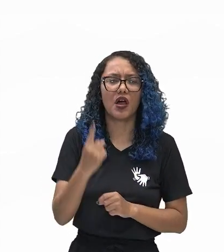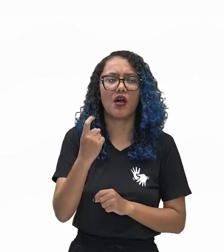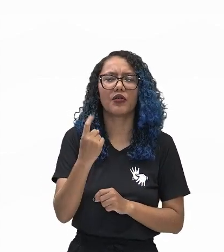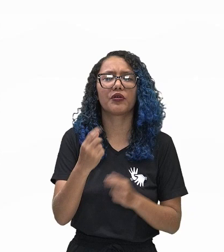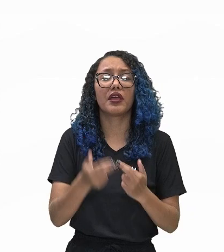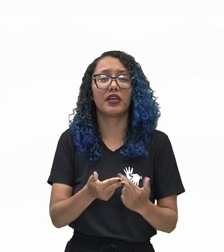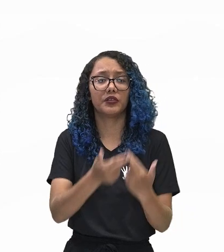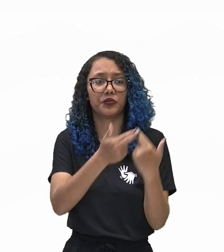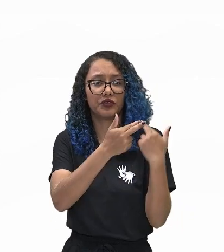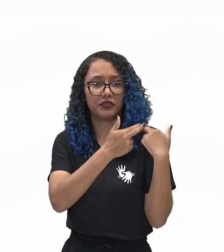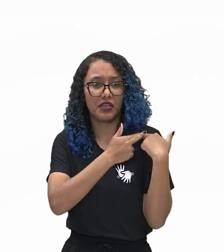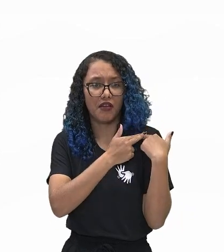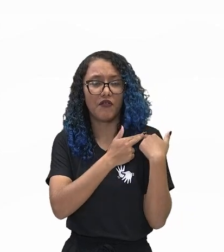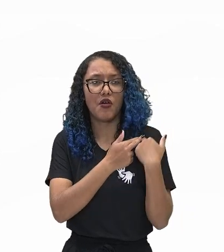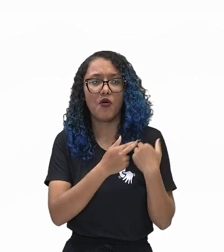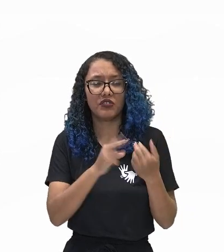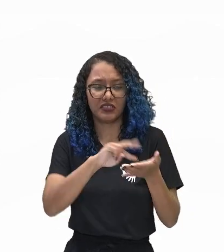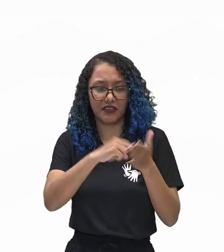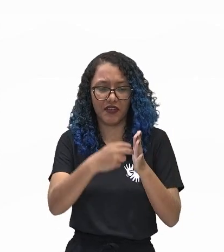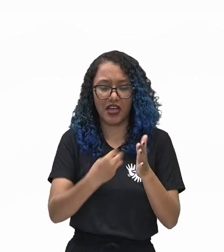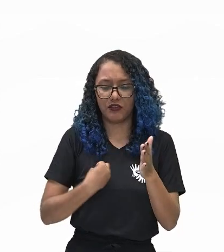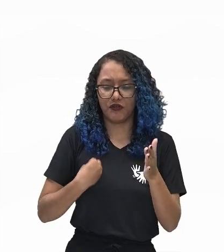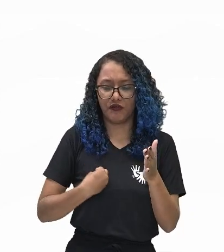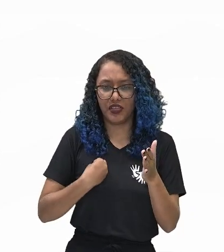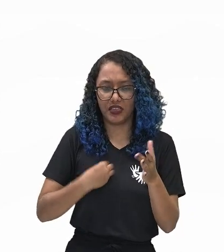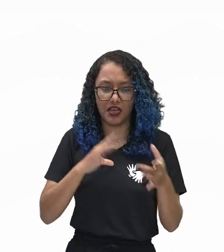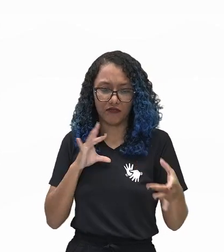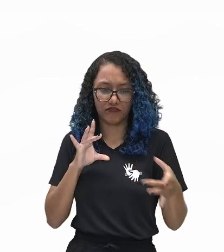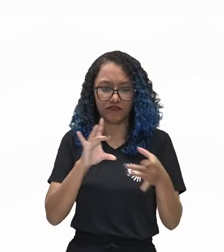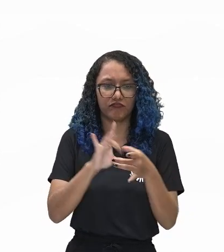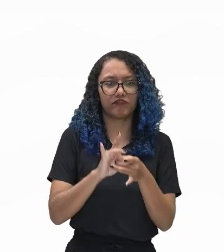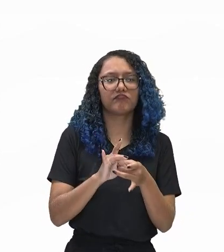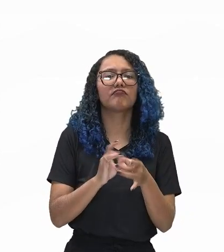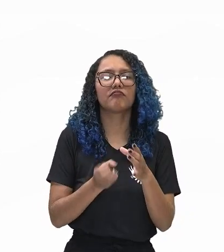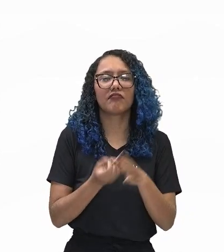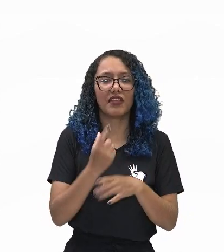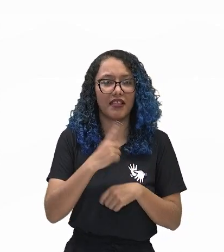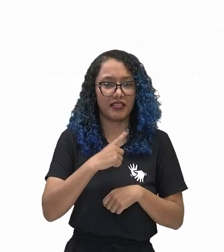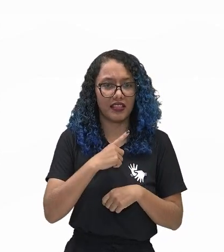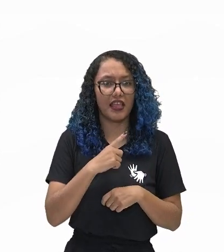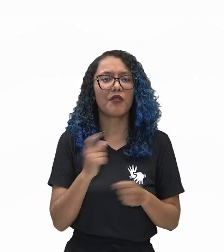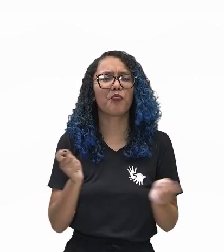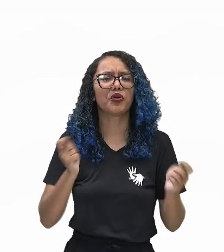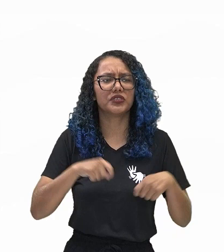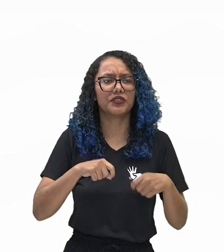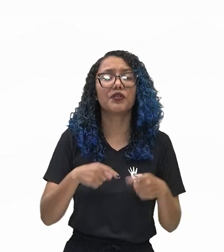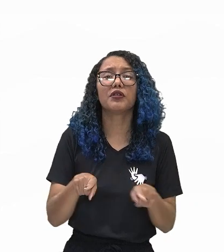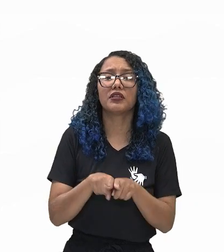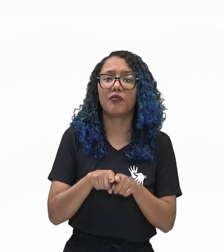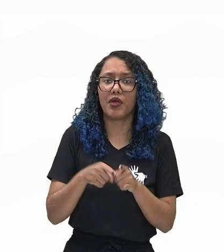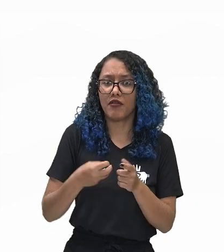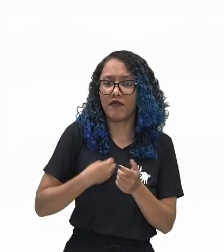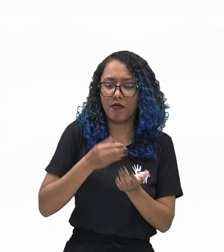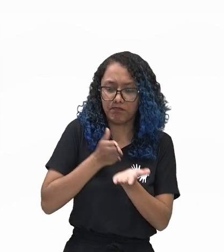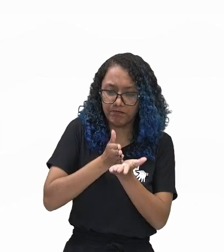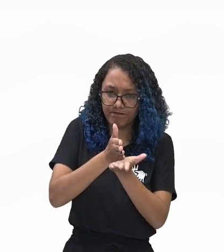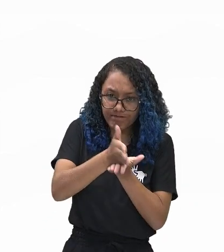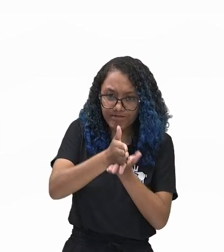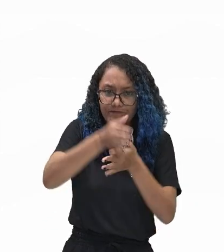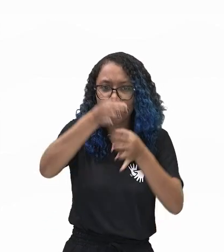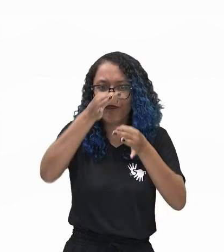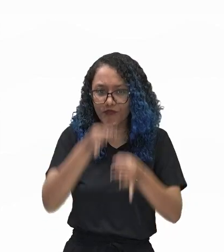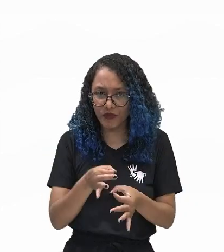dar significado à sua vida e em vivê-la de maneira íntegra, sincera